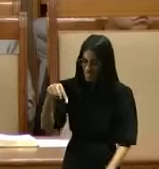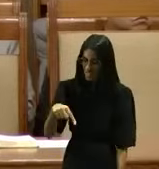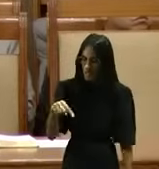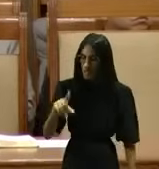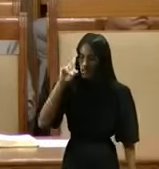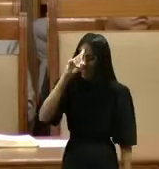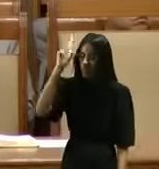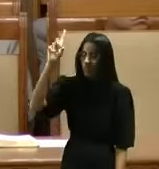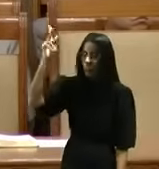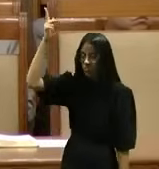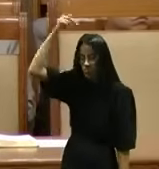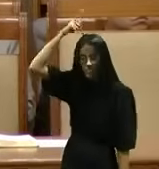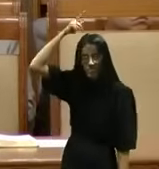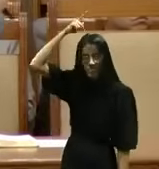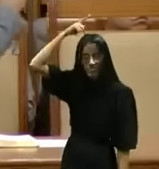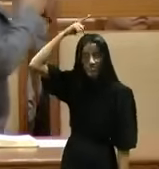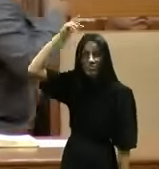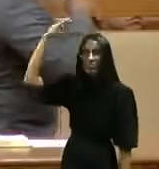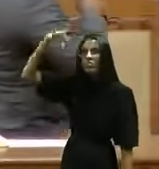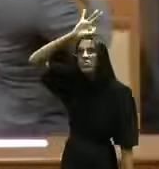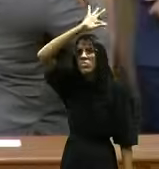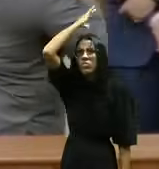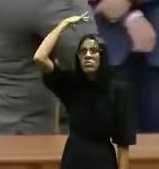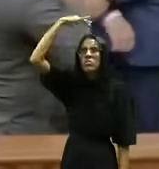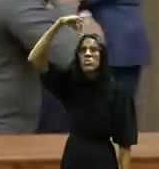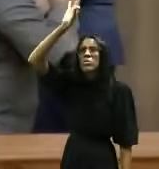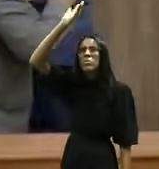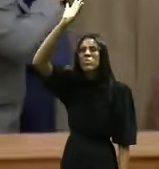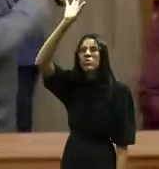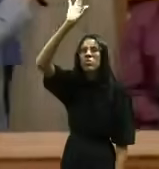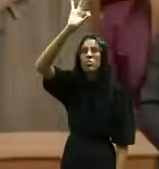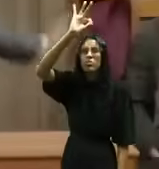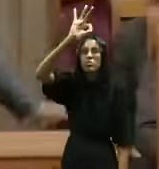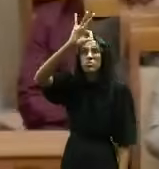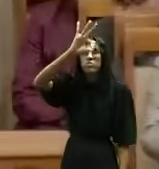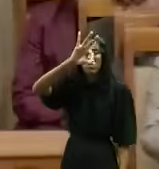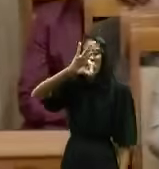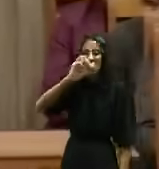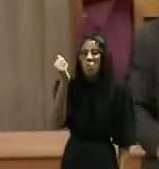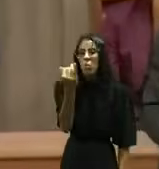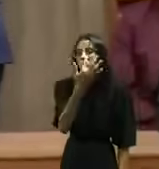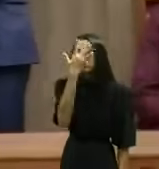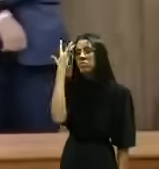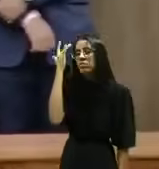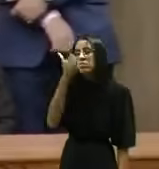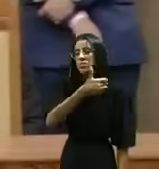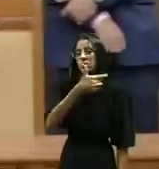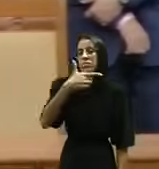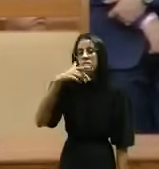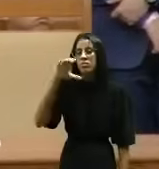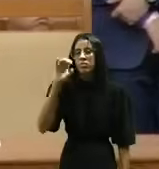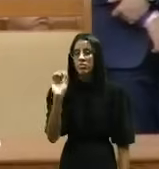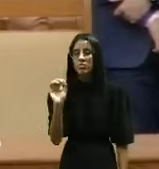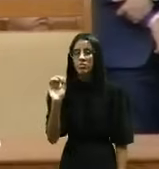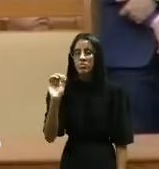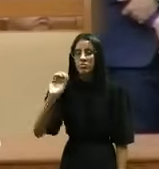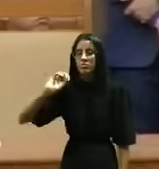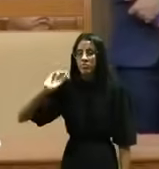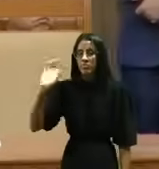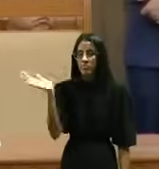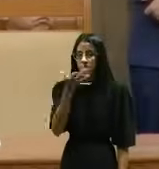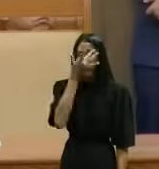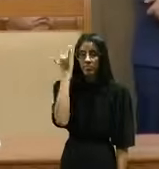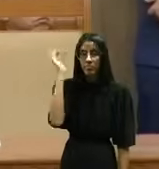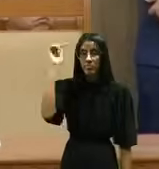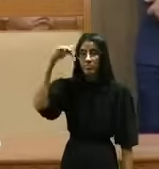de Pentecoste o espírito desceu sobre quantos 120 que estava lá agora irmãos quando eu